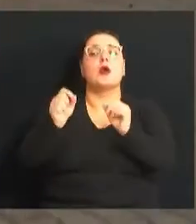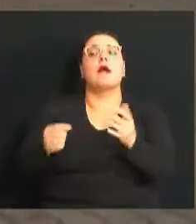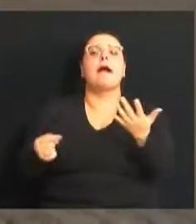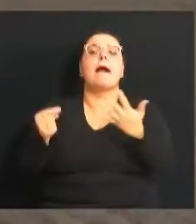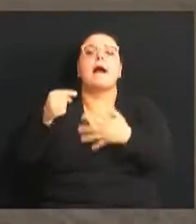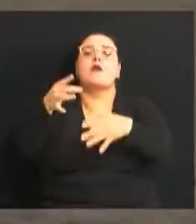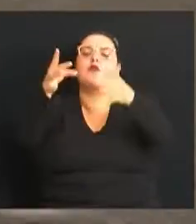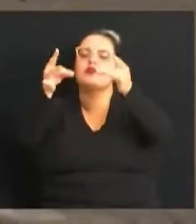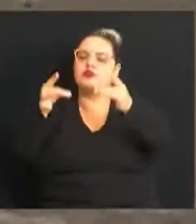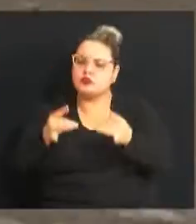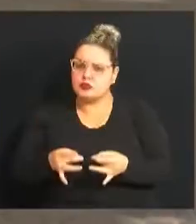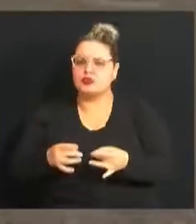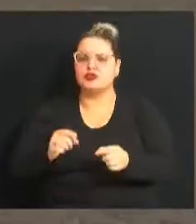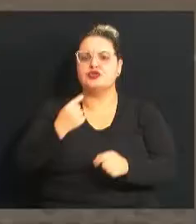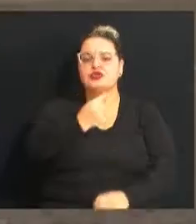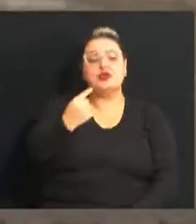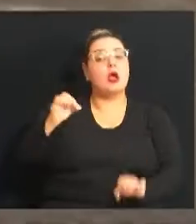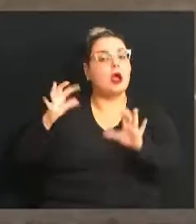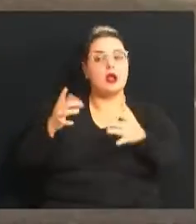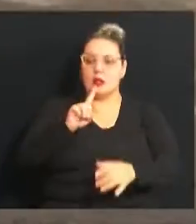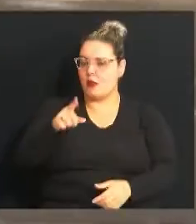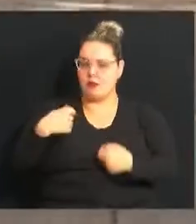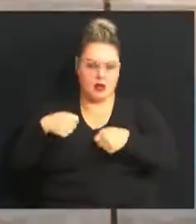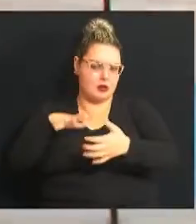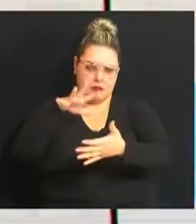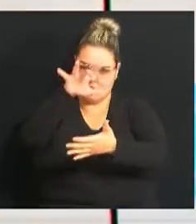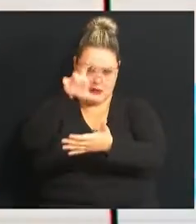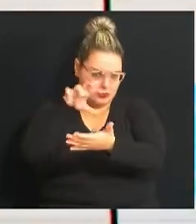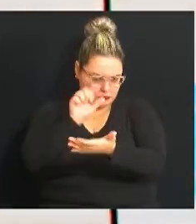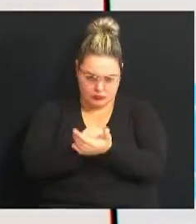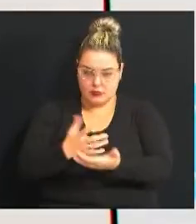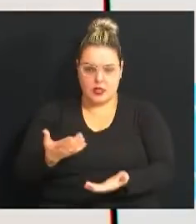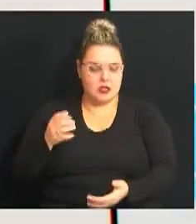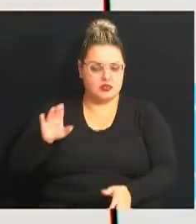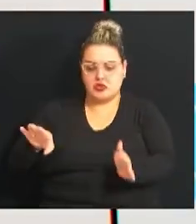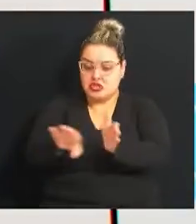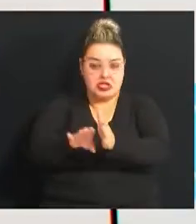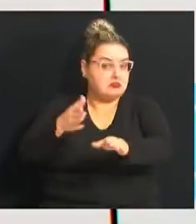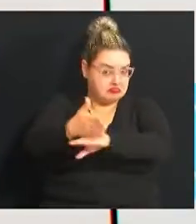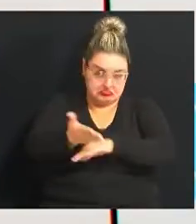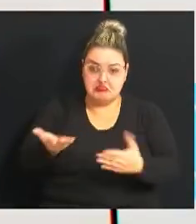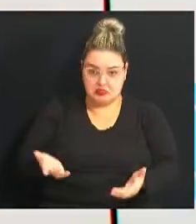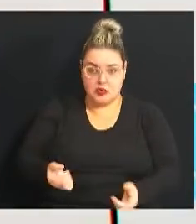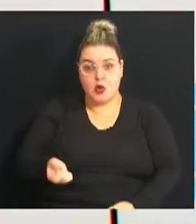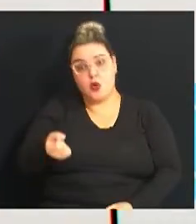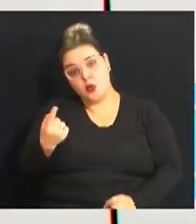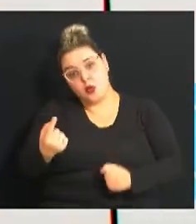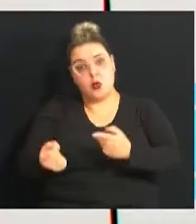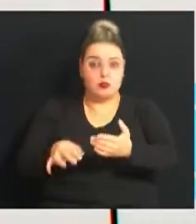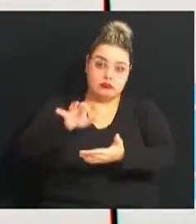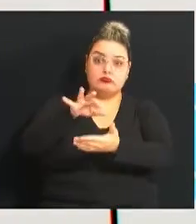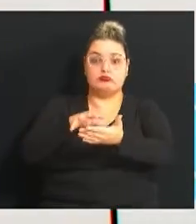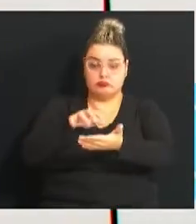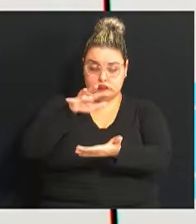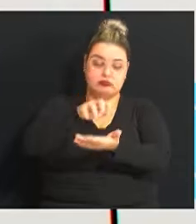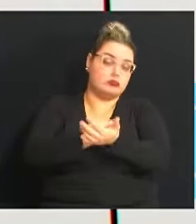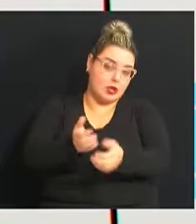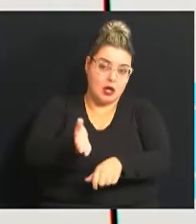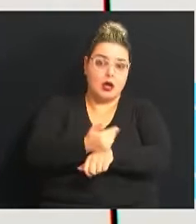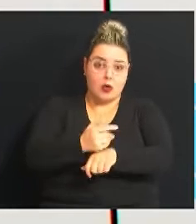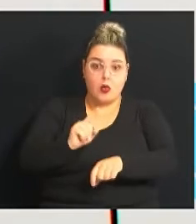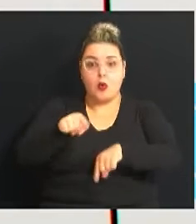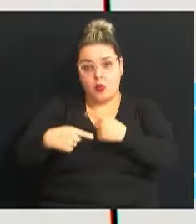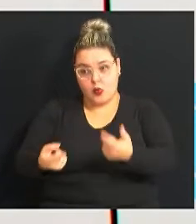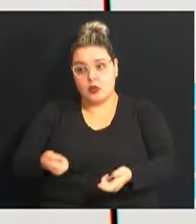Então tem eventos que não precisam se inscrever, basta chegar e participar, outros têm algumas inscrições prévias, outros são cobrados porque